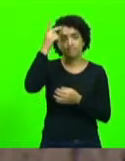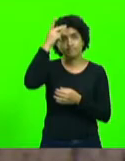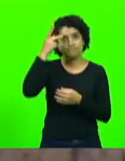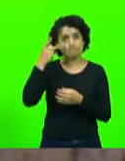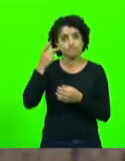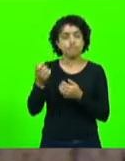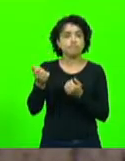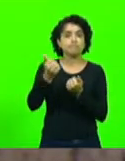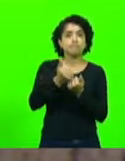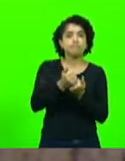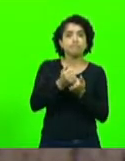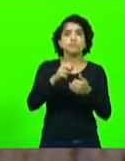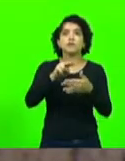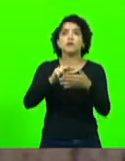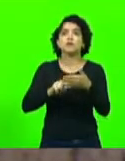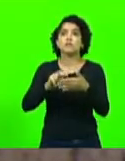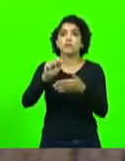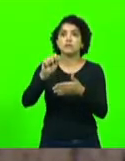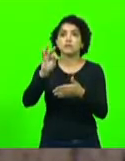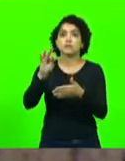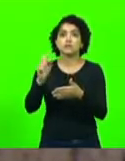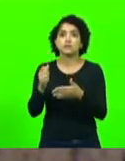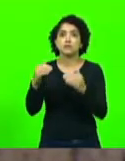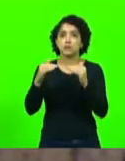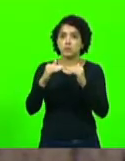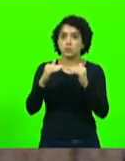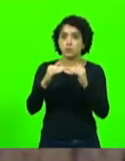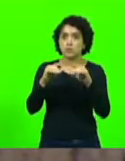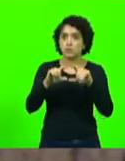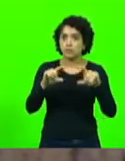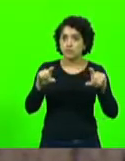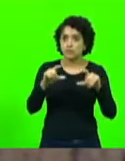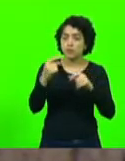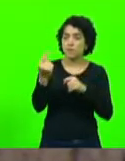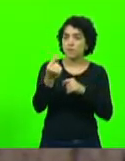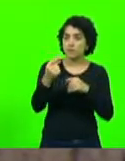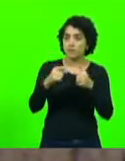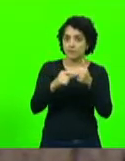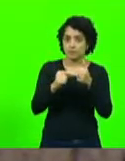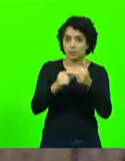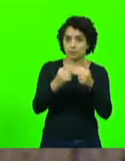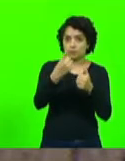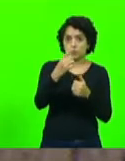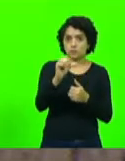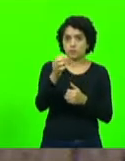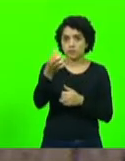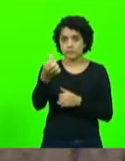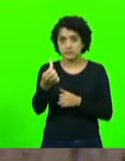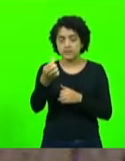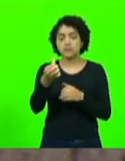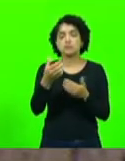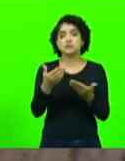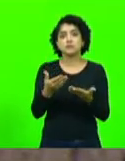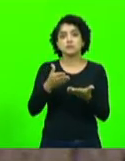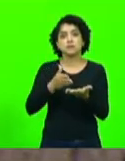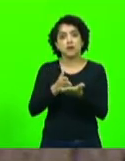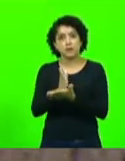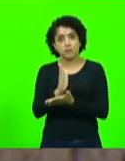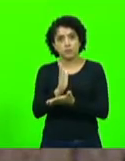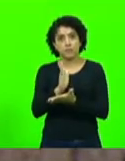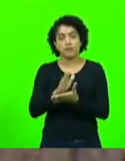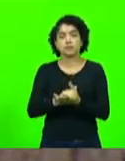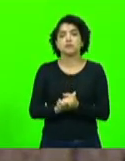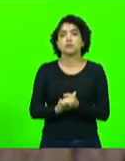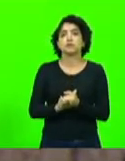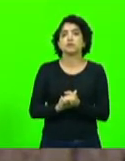ad hoc, proceder à leitura da ata de sessão anterior, que, em consonância com o parágrafo 1º do artigo 106 do regimento interno, o senhor presidente deu a por aprovada.